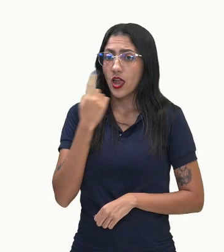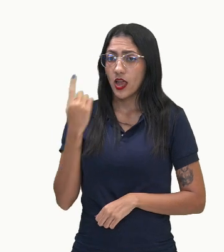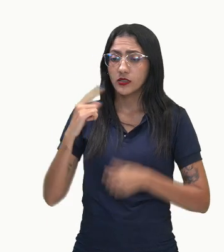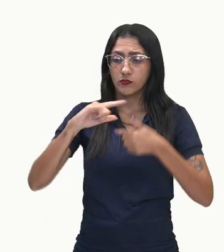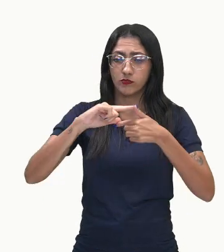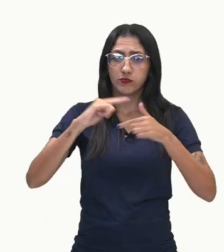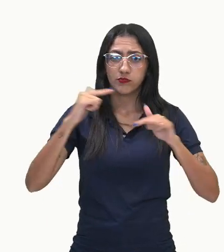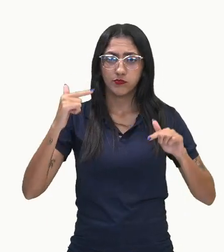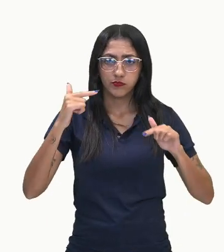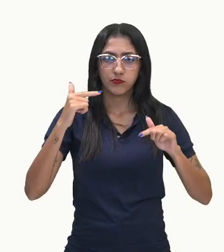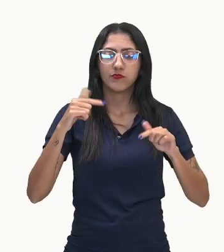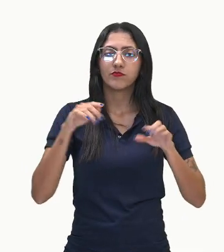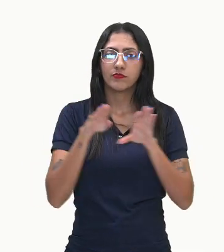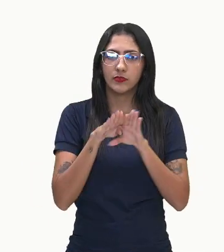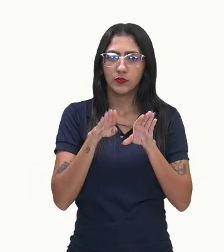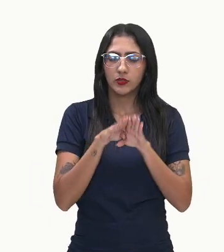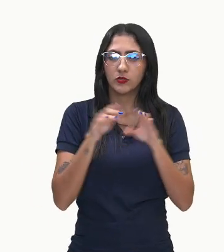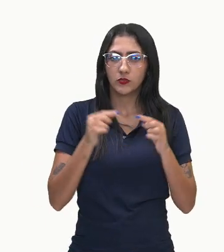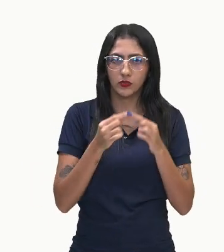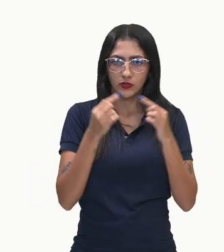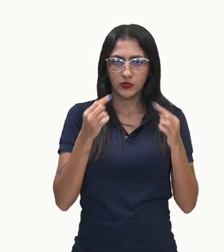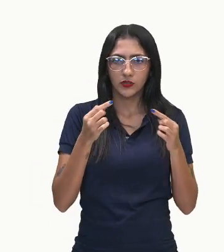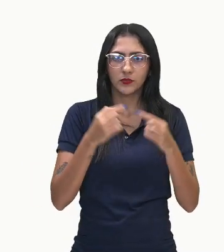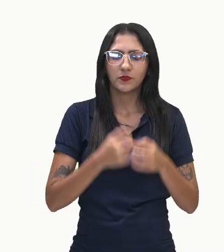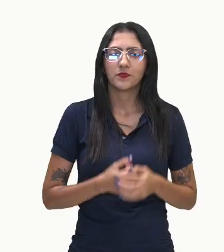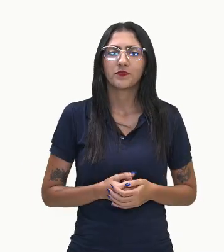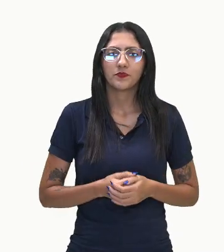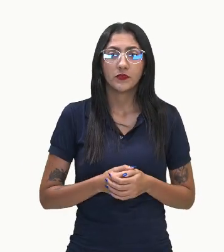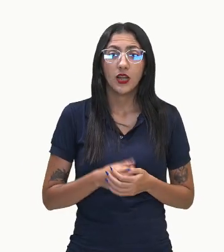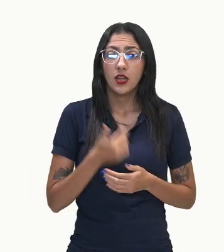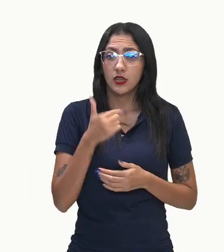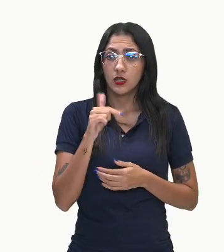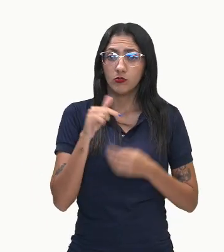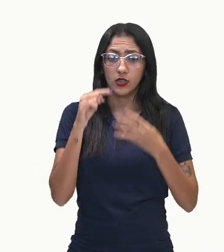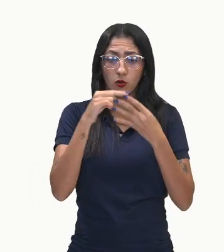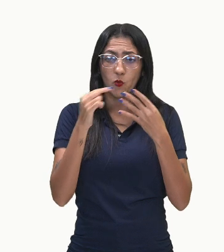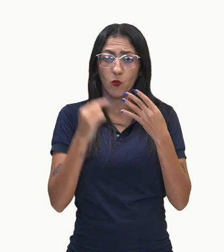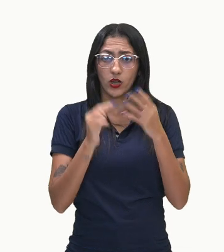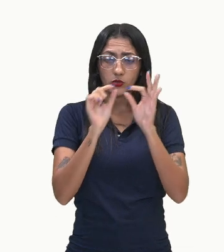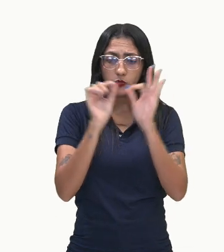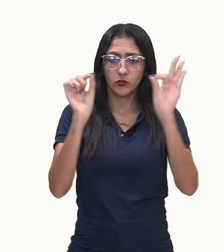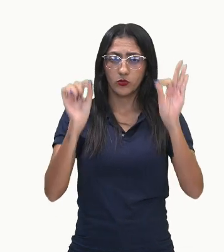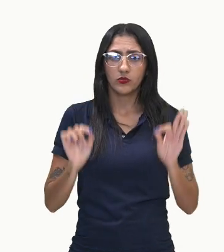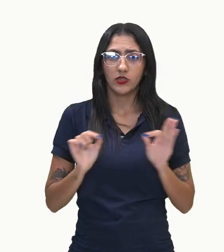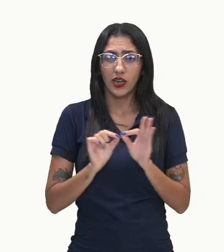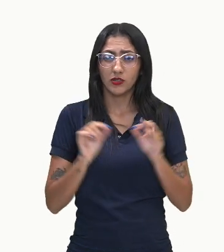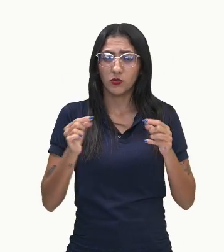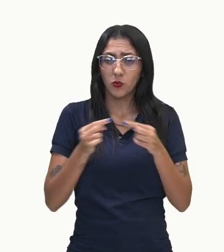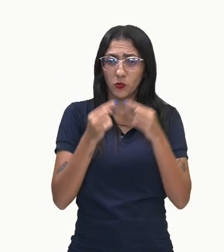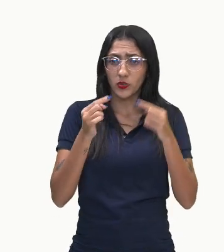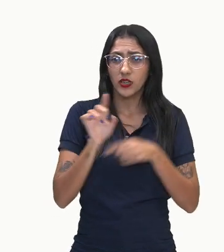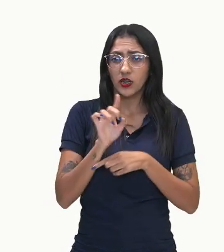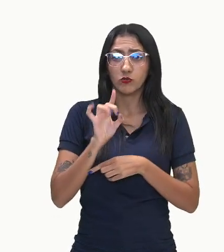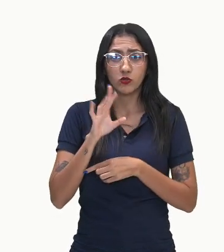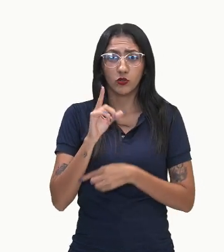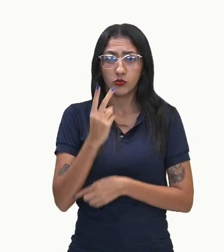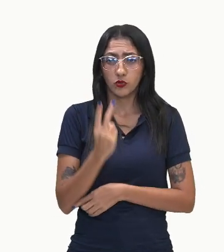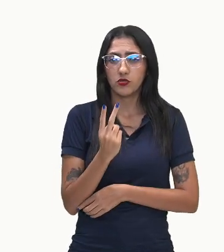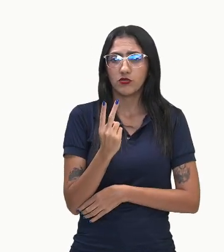quadrilátero. Não terá 4 lados paralelos, terá apenas 2 lados